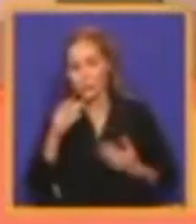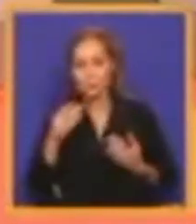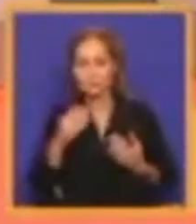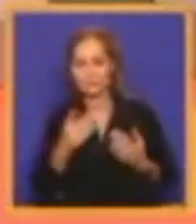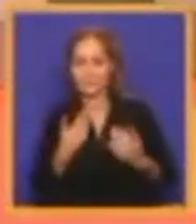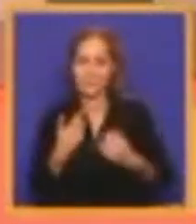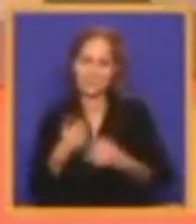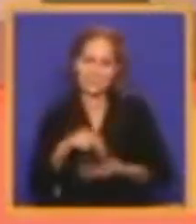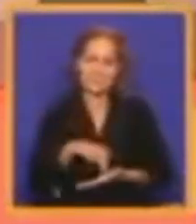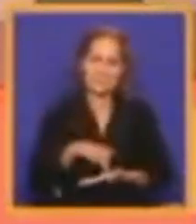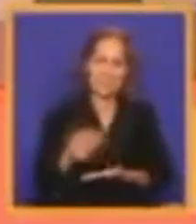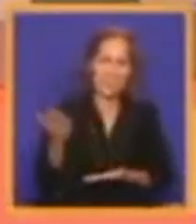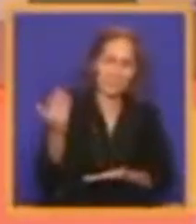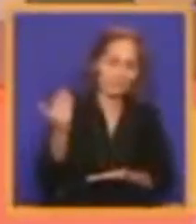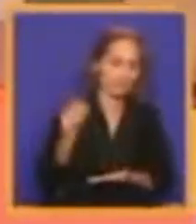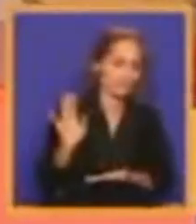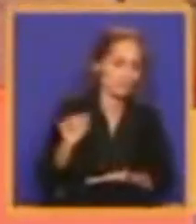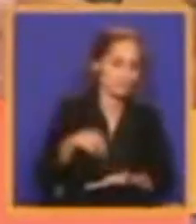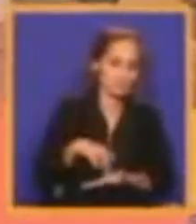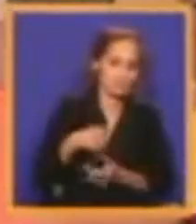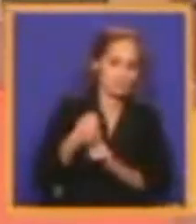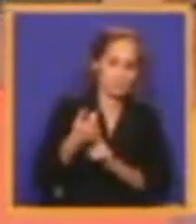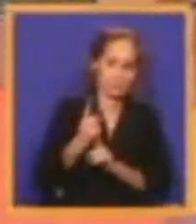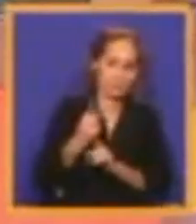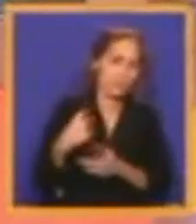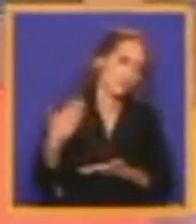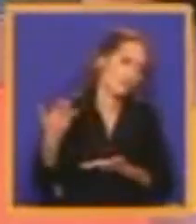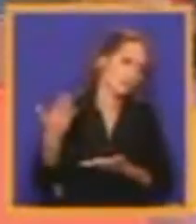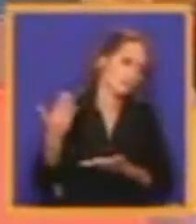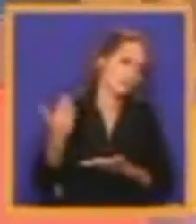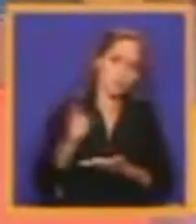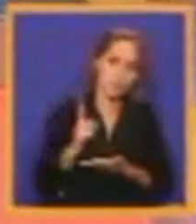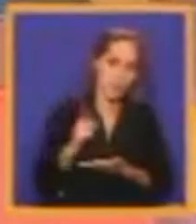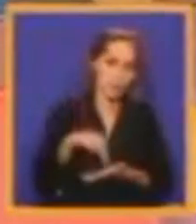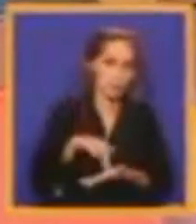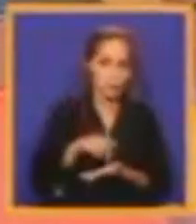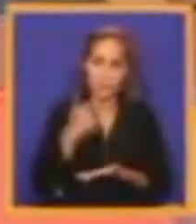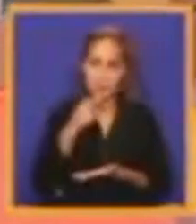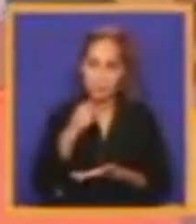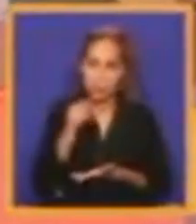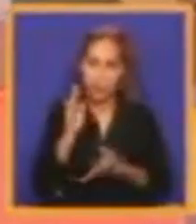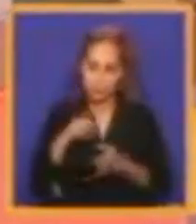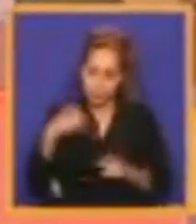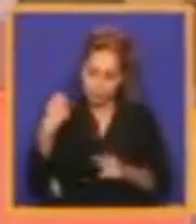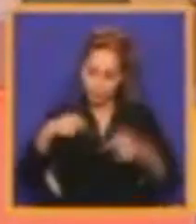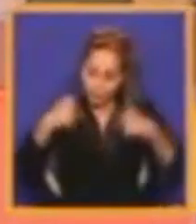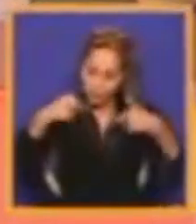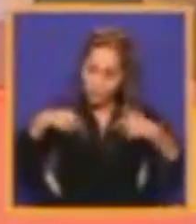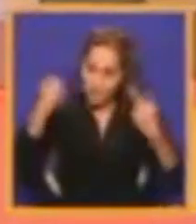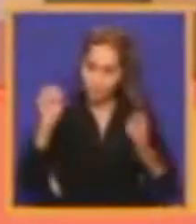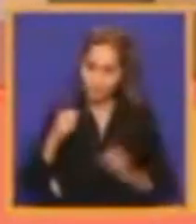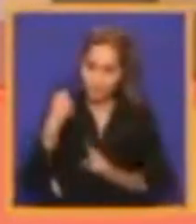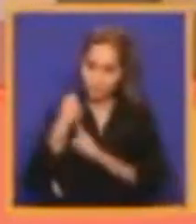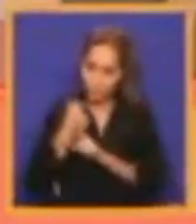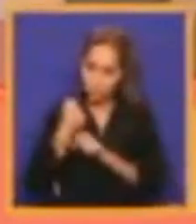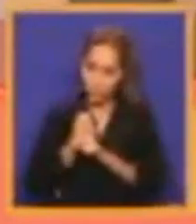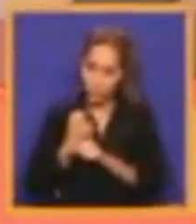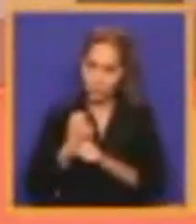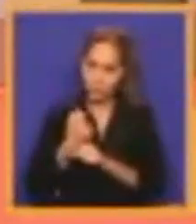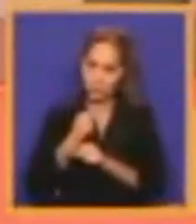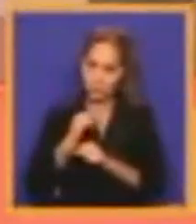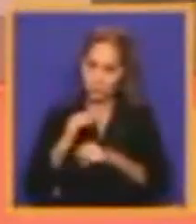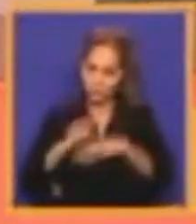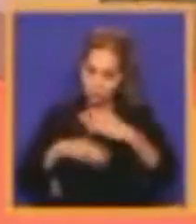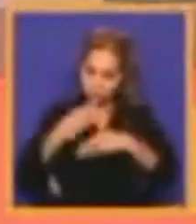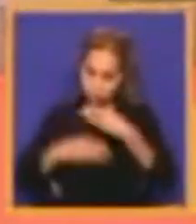vem, ou seja, ficar à espera, não podem ficar à espera, têm que ir à luta, portanto têm que saltar a vedação e têm estes